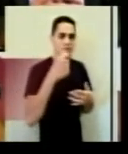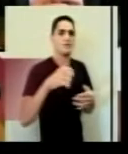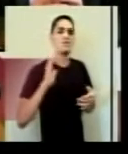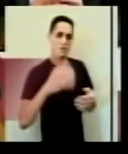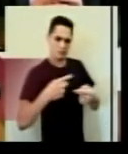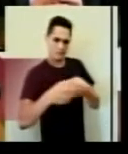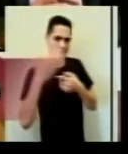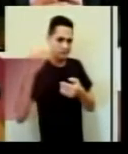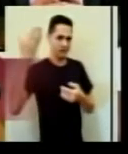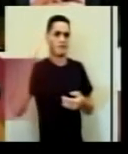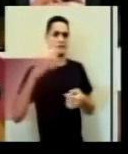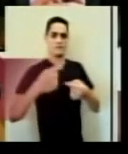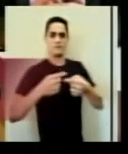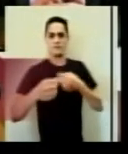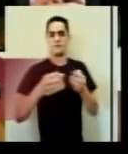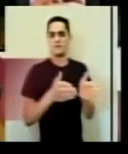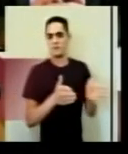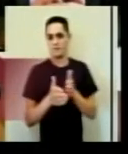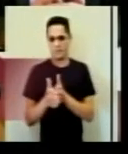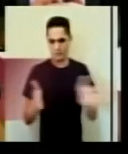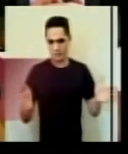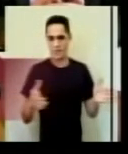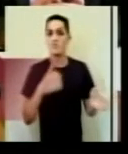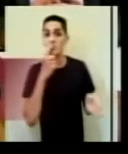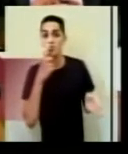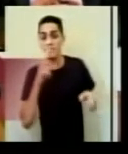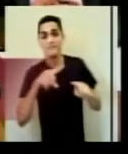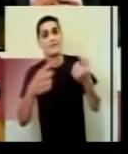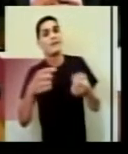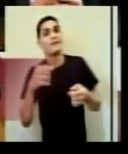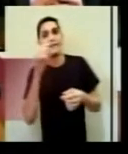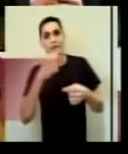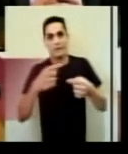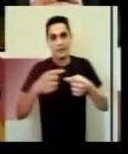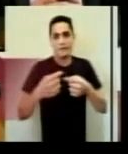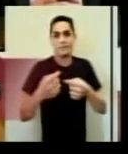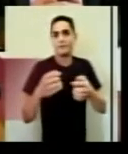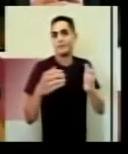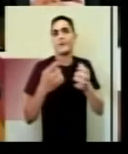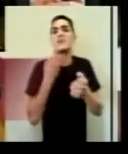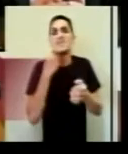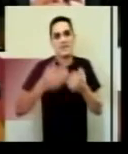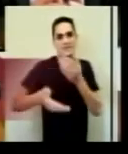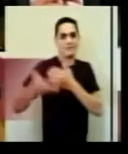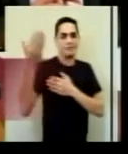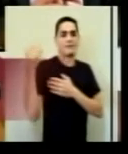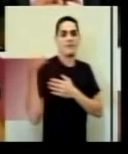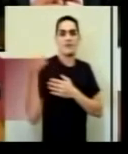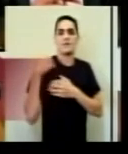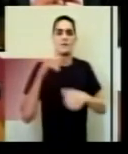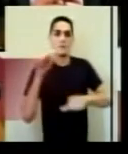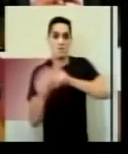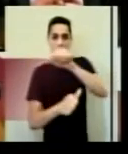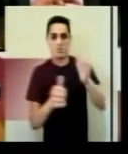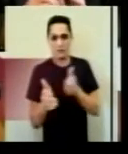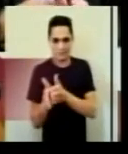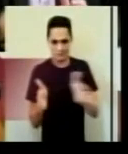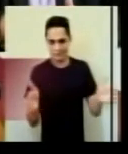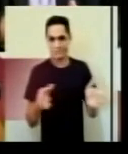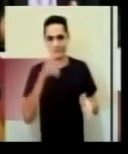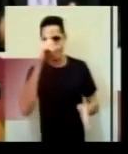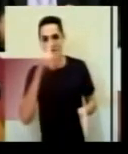que as regiões de Ribeirão Preto, Piracicaba e Araçatuba estiveram por algumas semanas na fase vermelha. Porém, na última